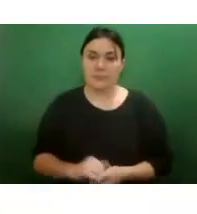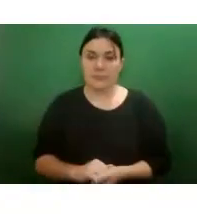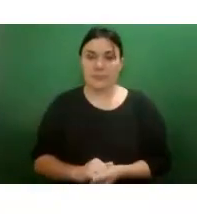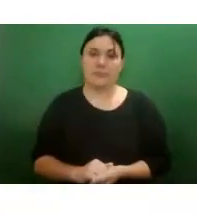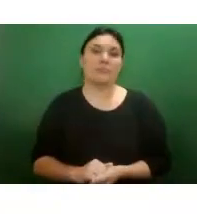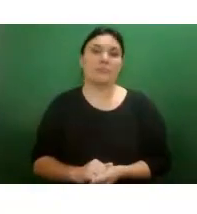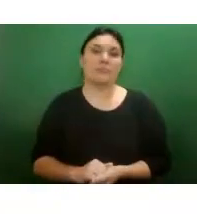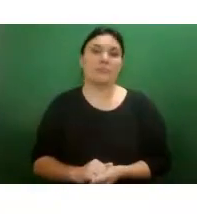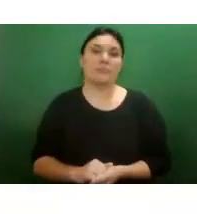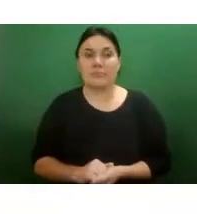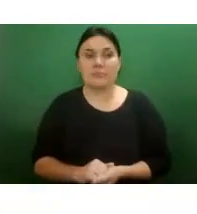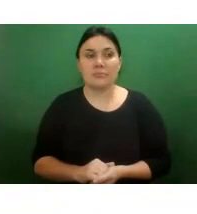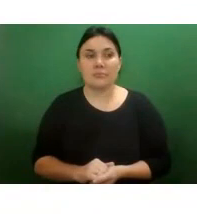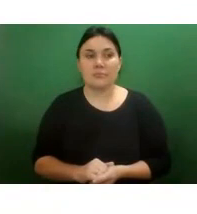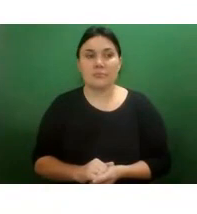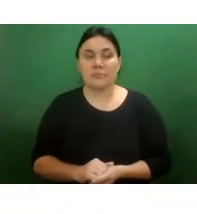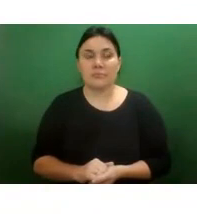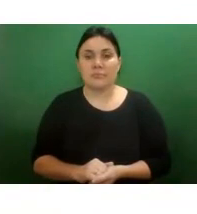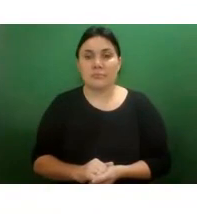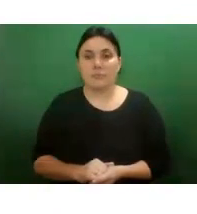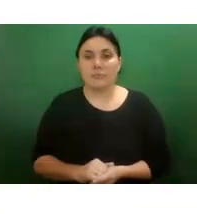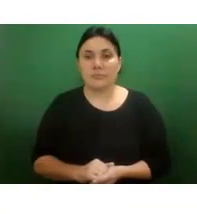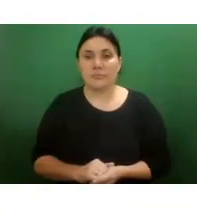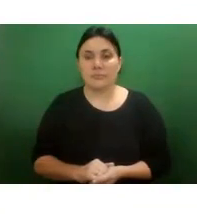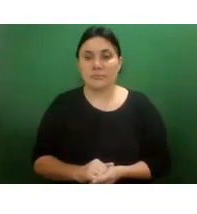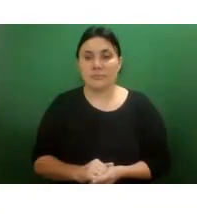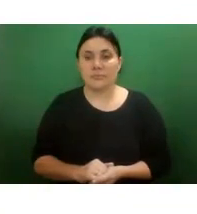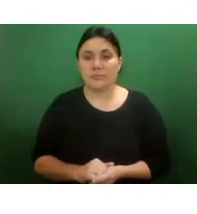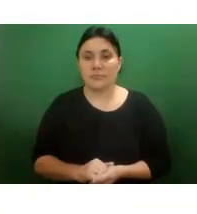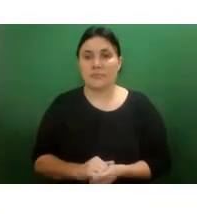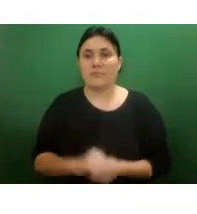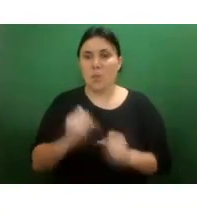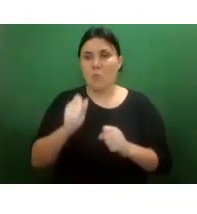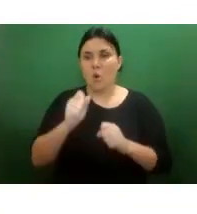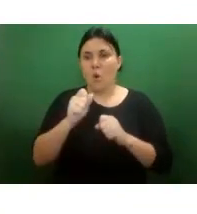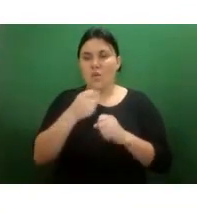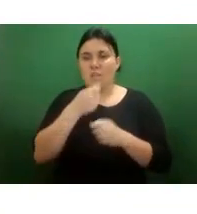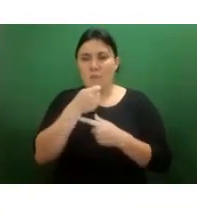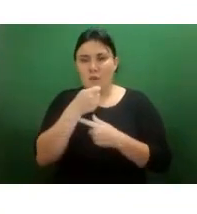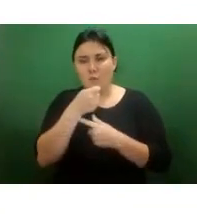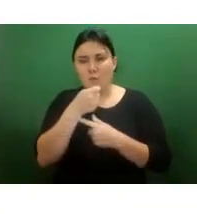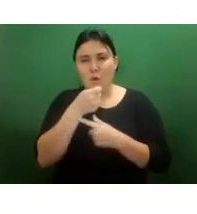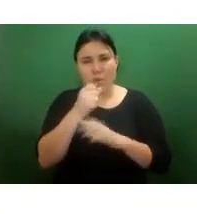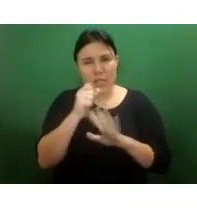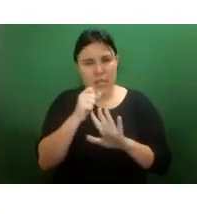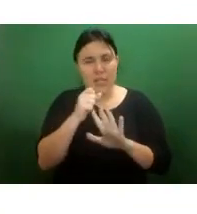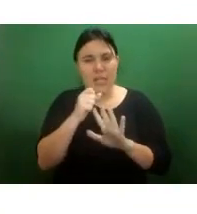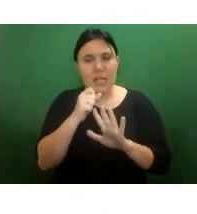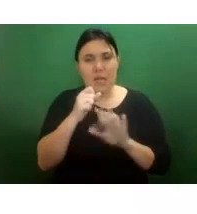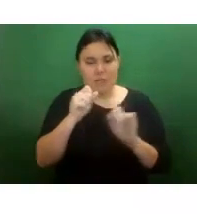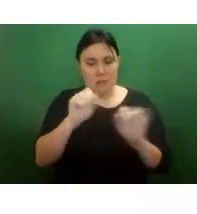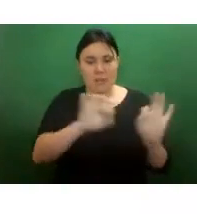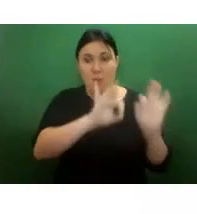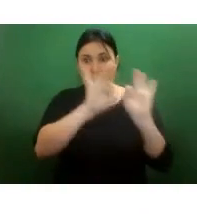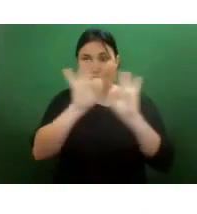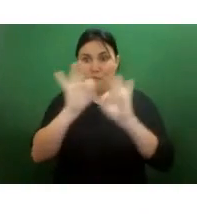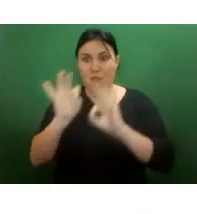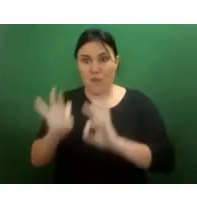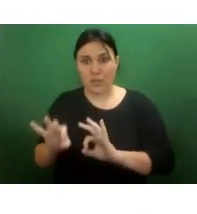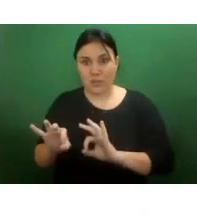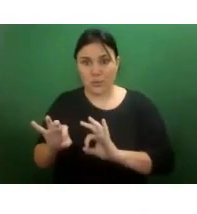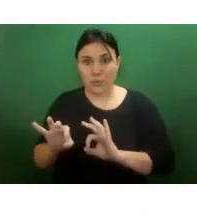vou Só passar o esquece vídeo. de desativar o microfone quando for passar. Certo, Ok? eu vou passar o vídeo, né, para